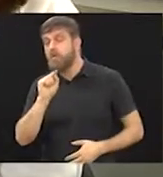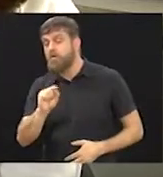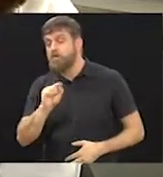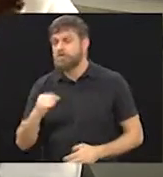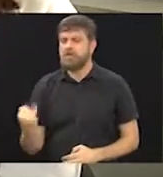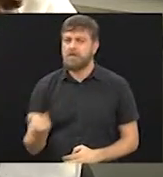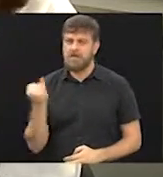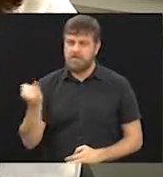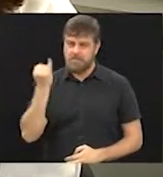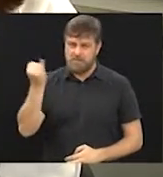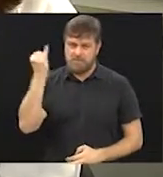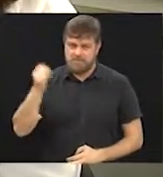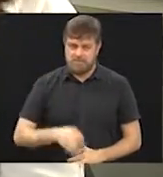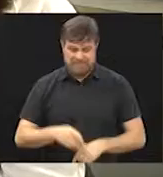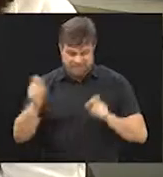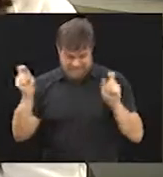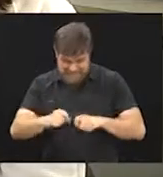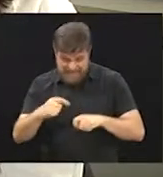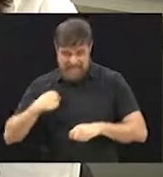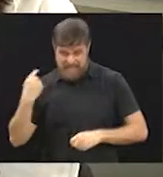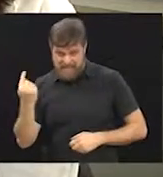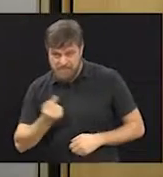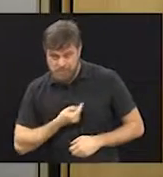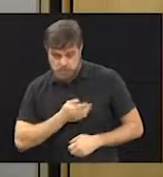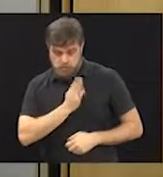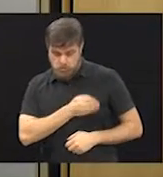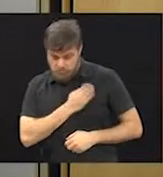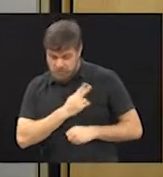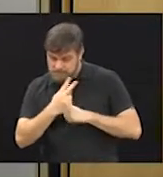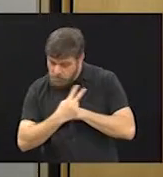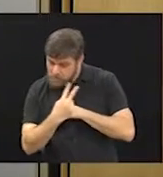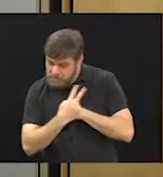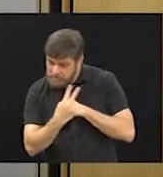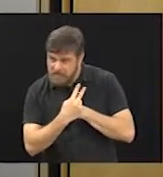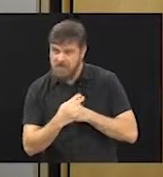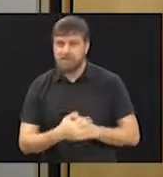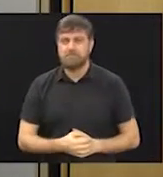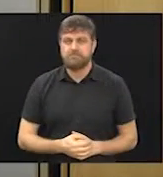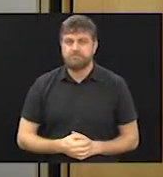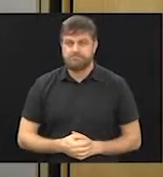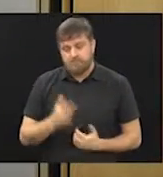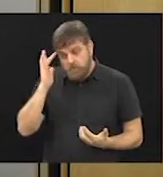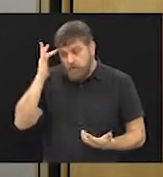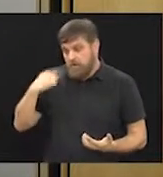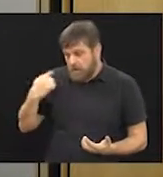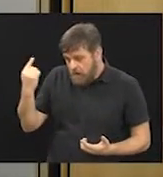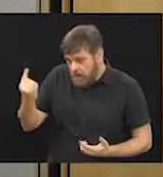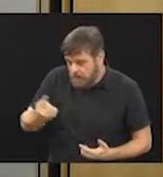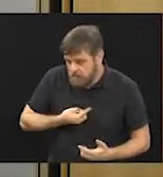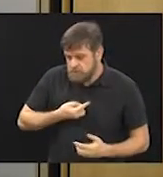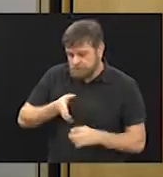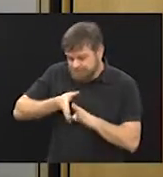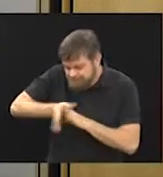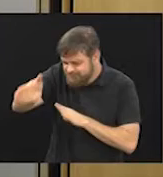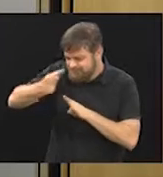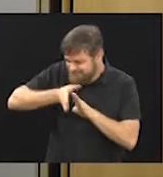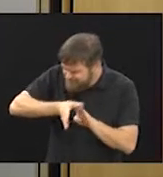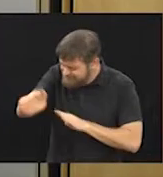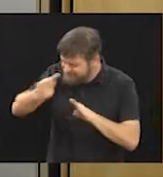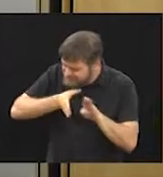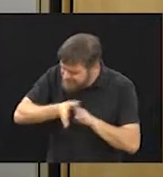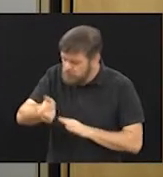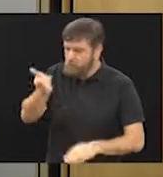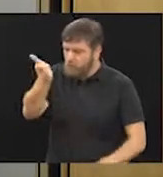que tem como a gente fazer uma prevenção. Eu acho que assim, onde a gente tem que bater na